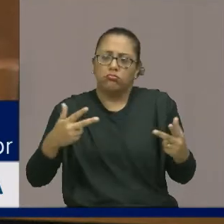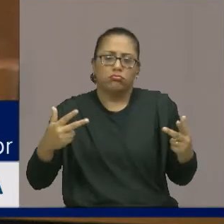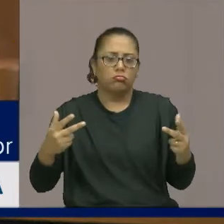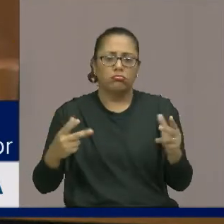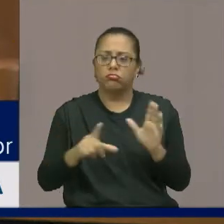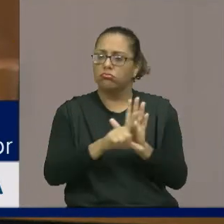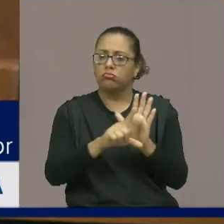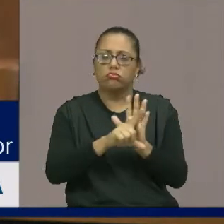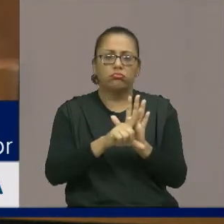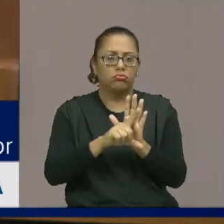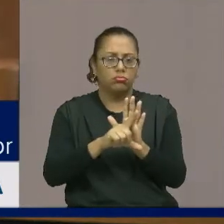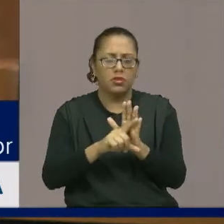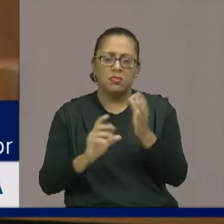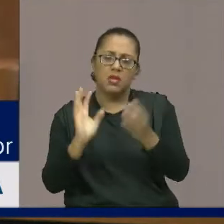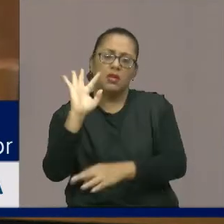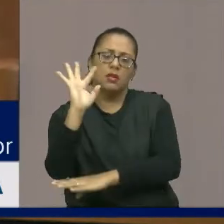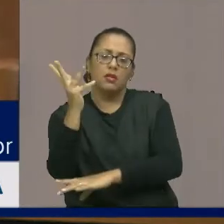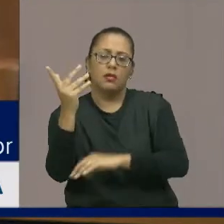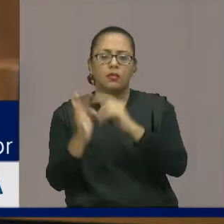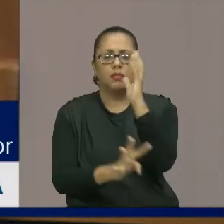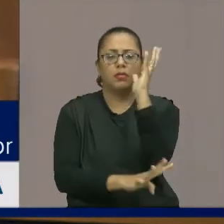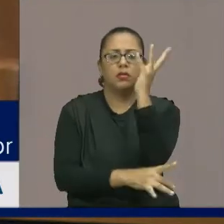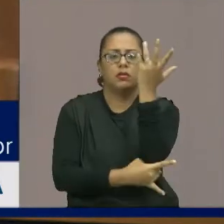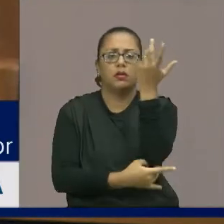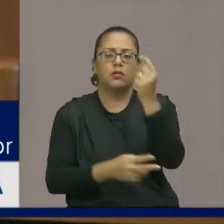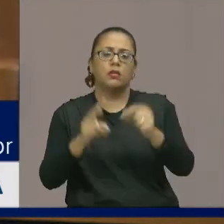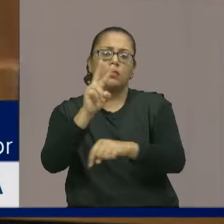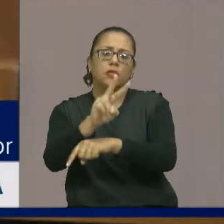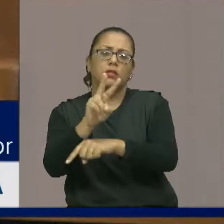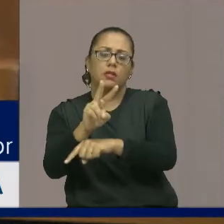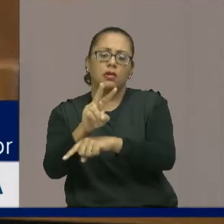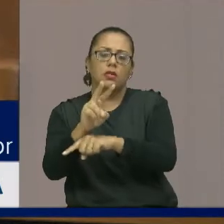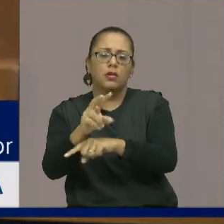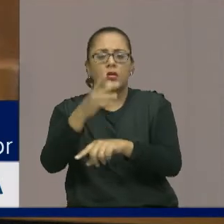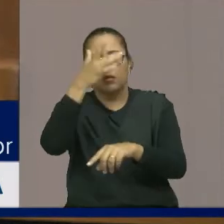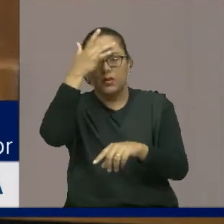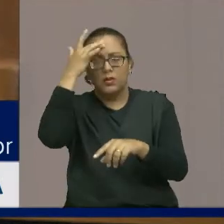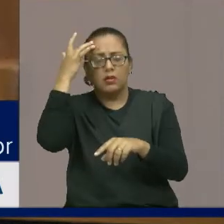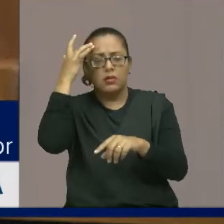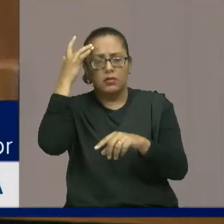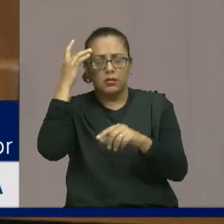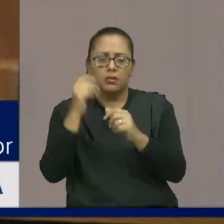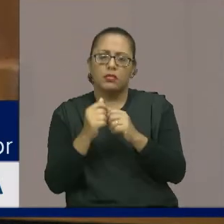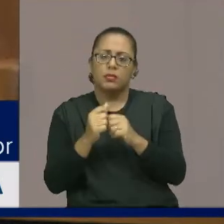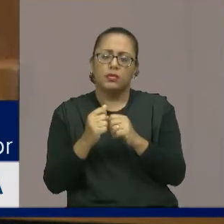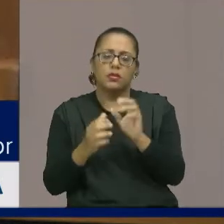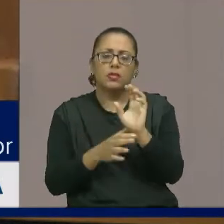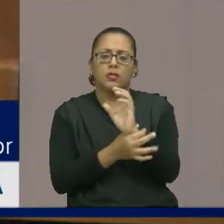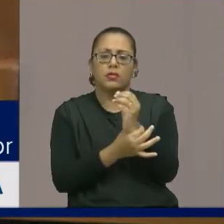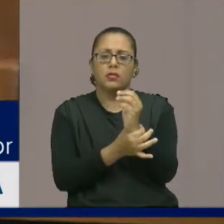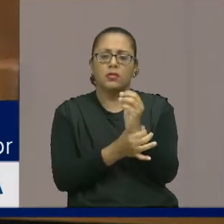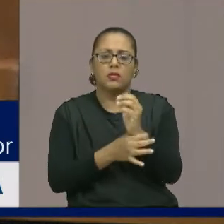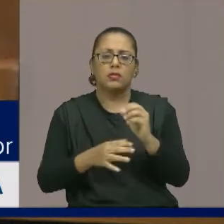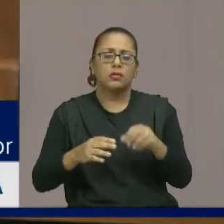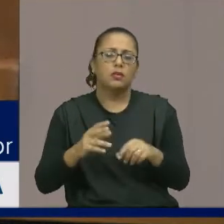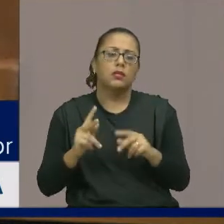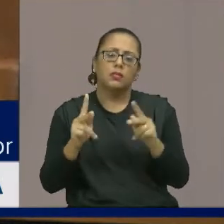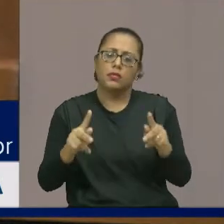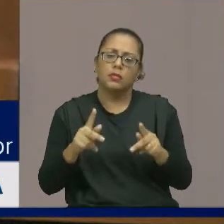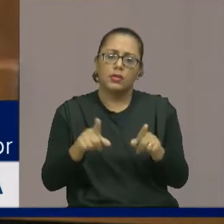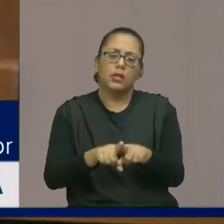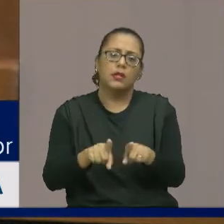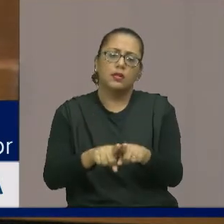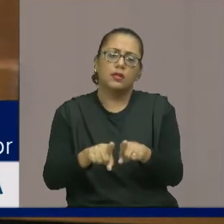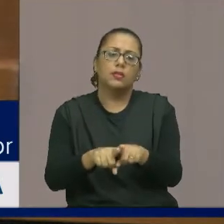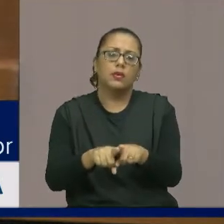ambientais, de proteção ao consumidor, direito do consumidor, segurança pública, onde representamos essa casa